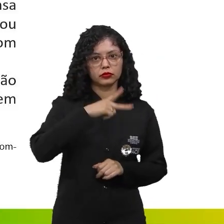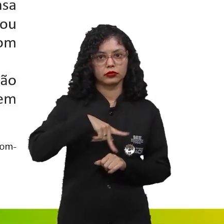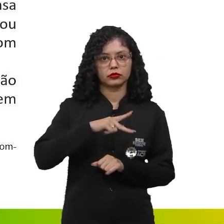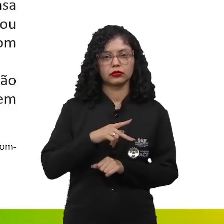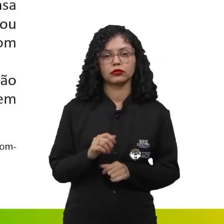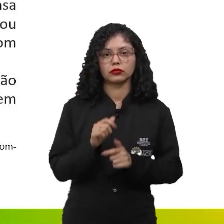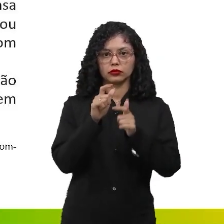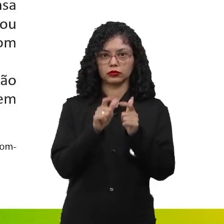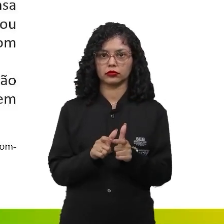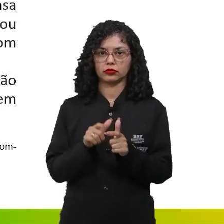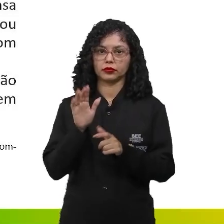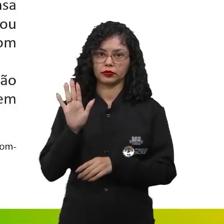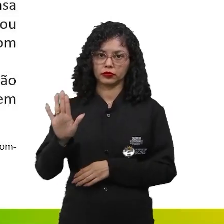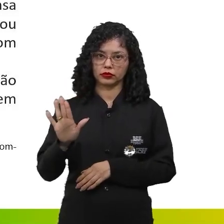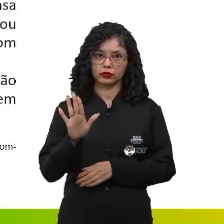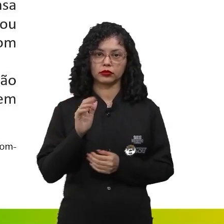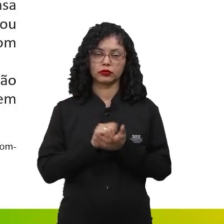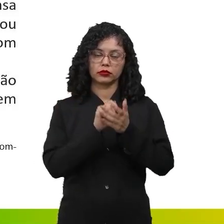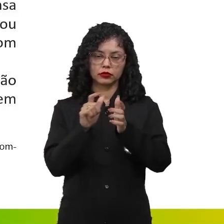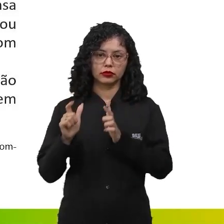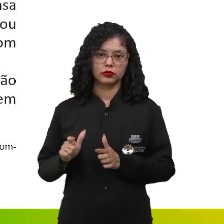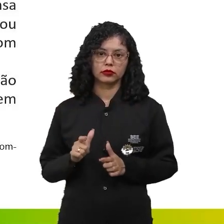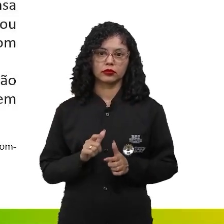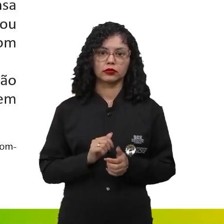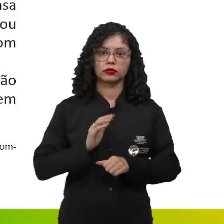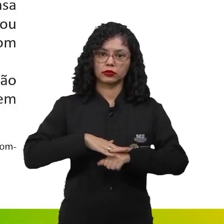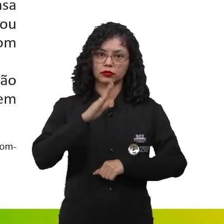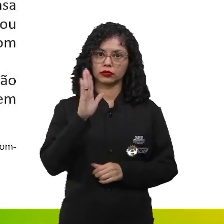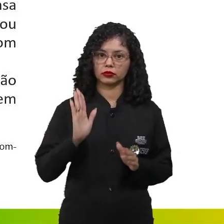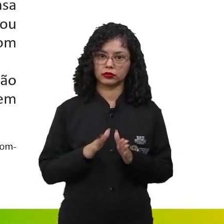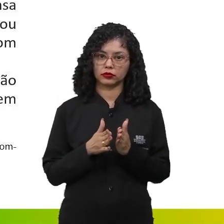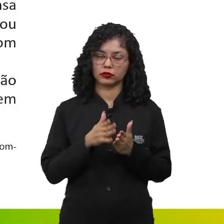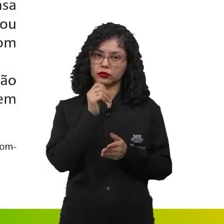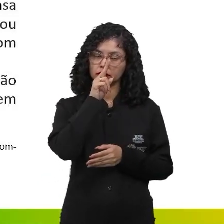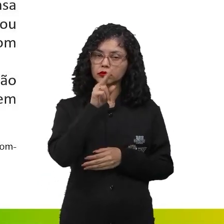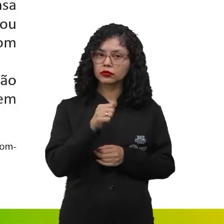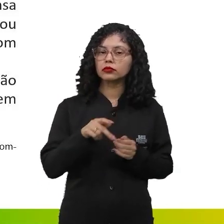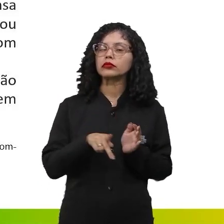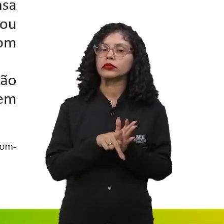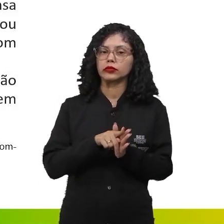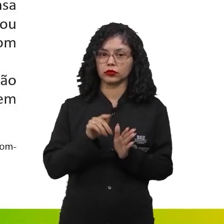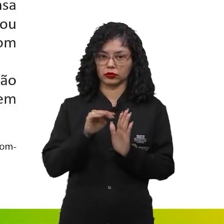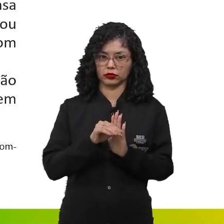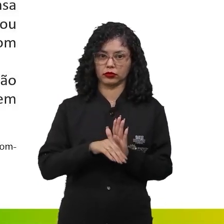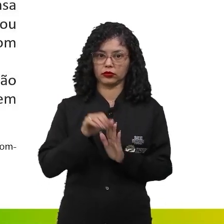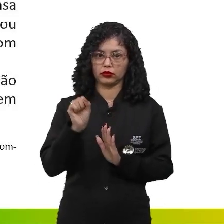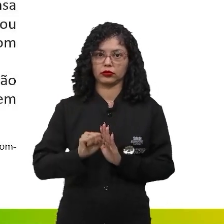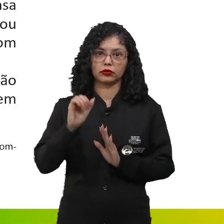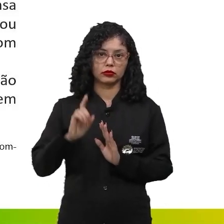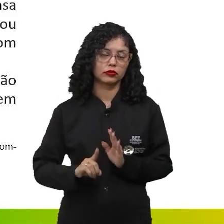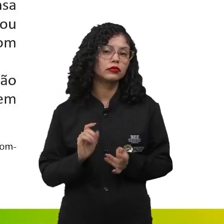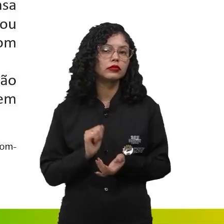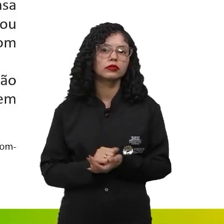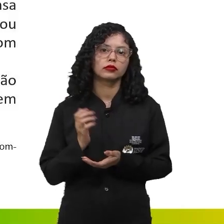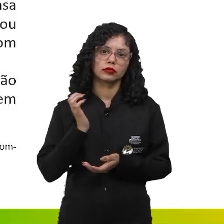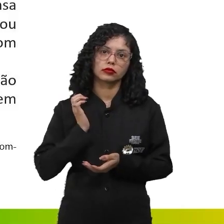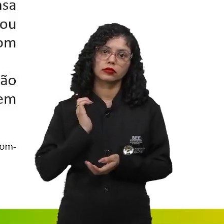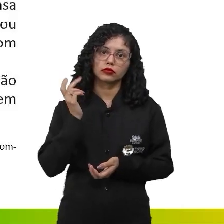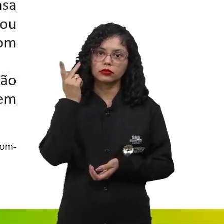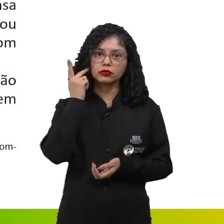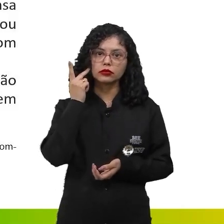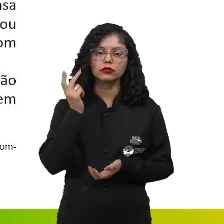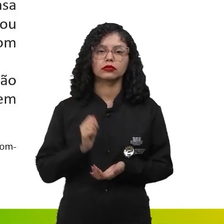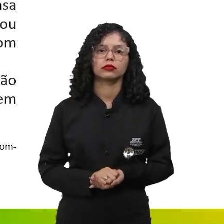onde ficam as localidades mais pobres, e o sudoeste, que tem o rico estado de São